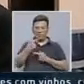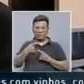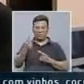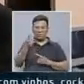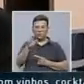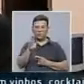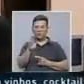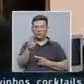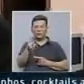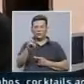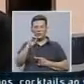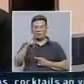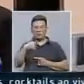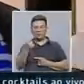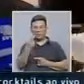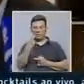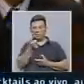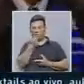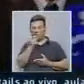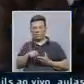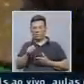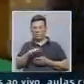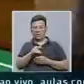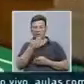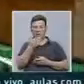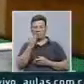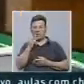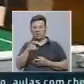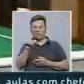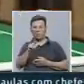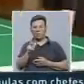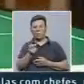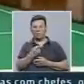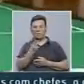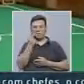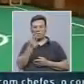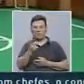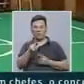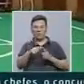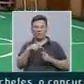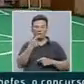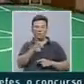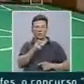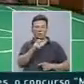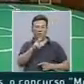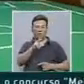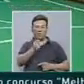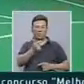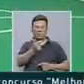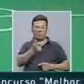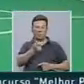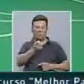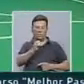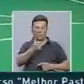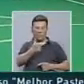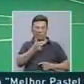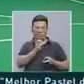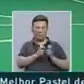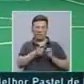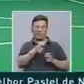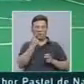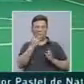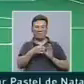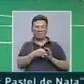para um júri especializado que depois as qualifica de acordo com a qualidade do que viu. E depois há o Robot at Factory, que também é novo e que tem a ver mais com a